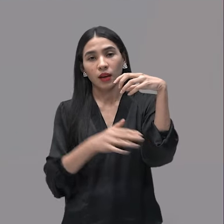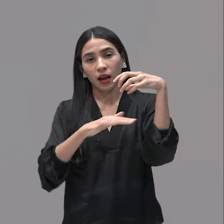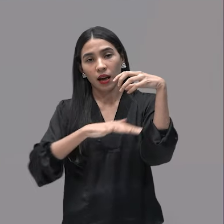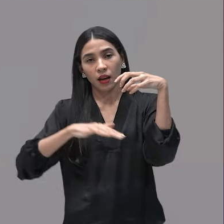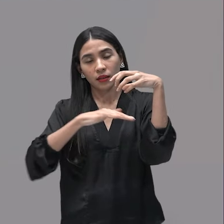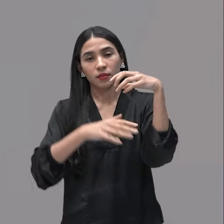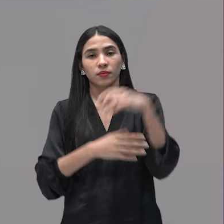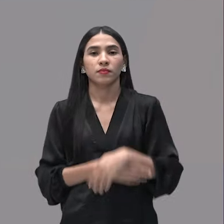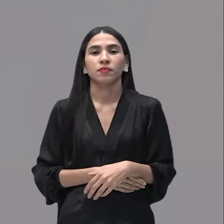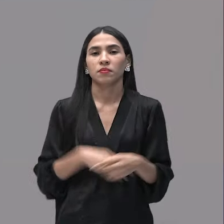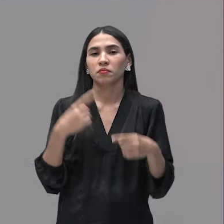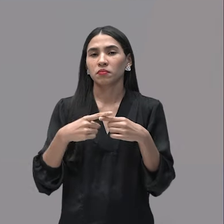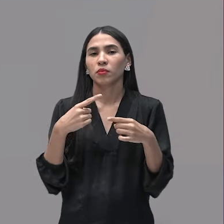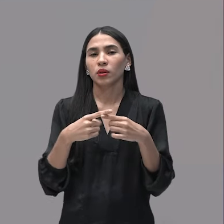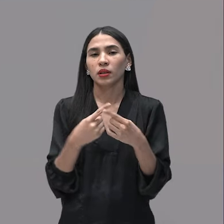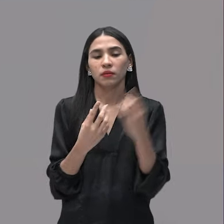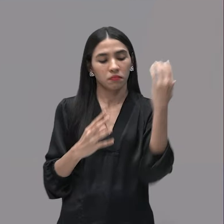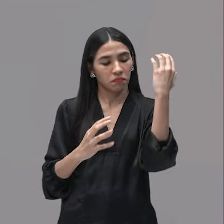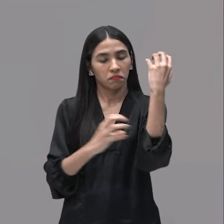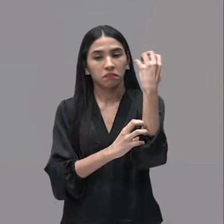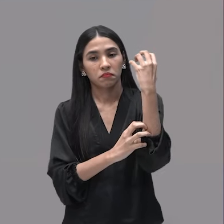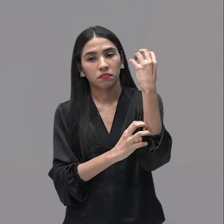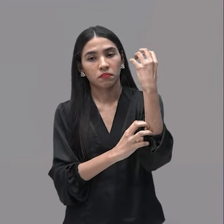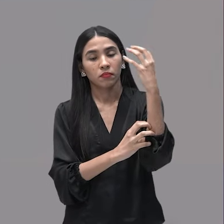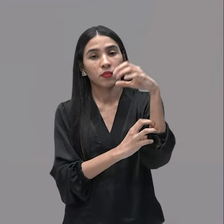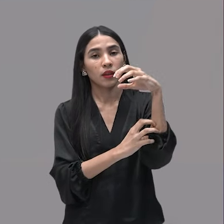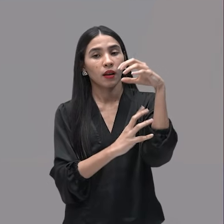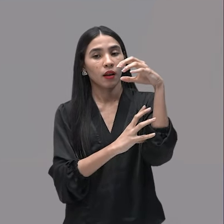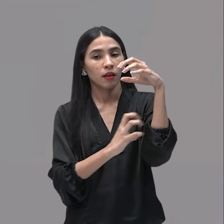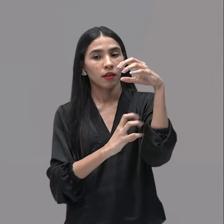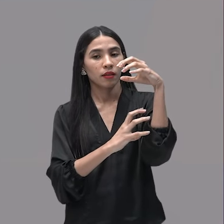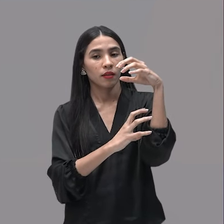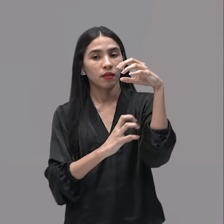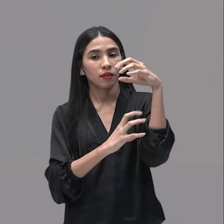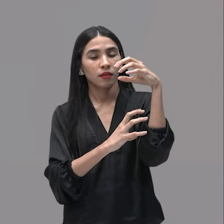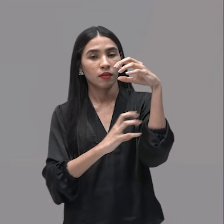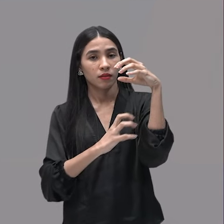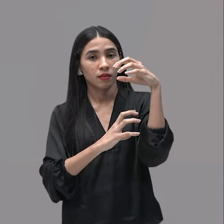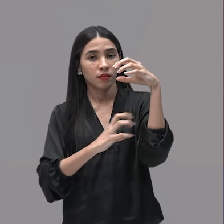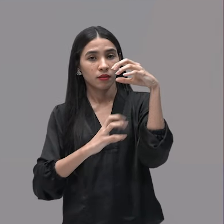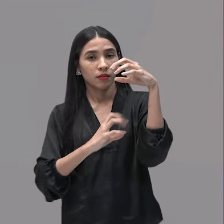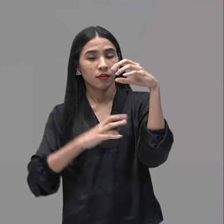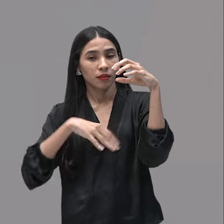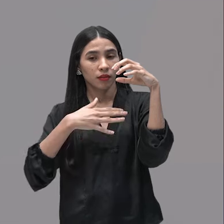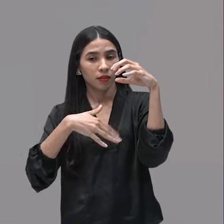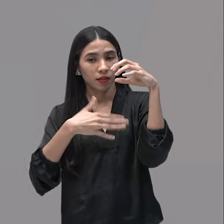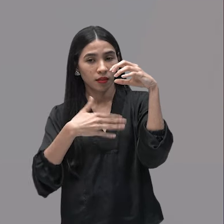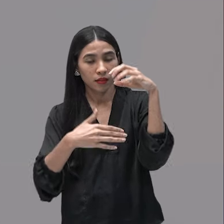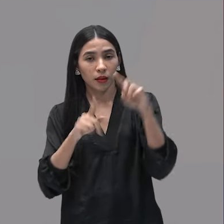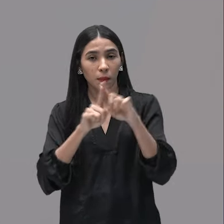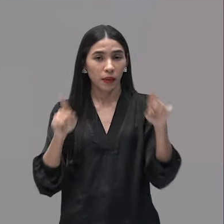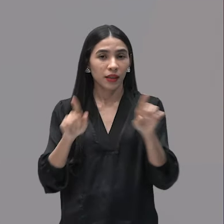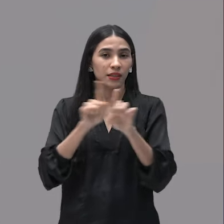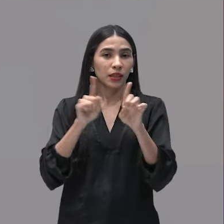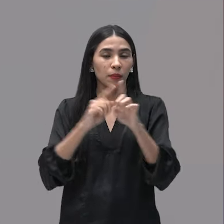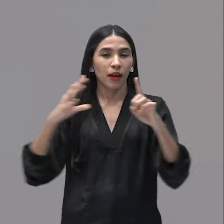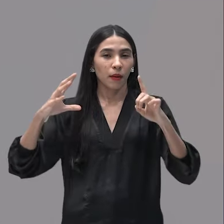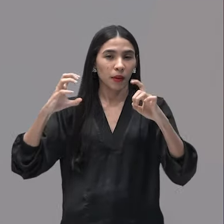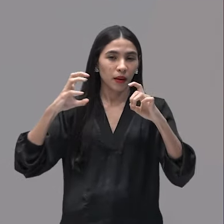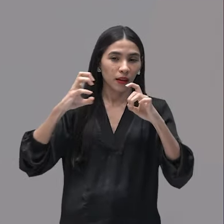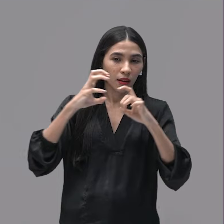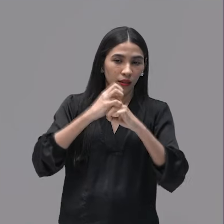O que ele está fazendo ali? Ele está se alimentando, se reproduzindo, mas também está decompondo a